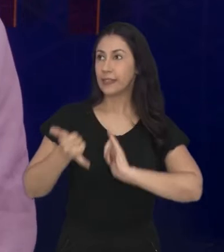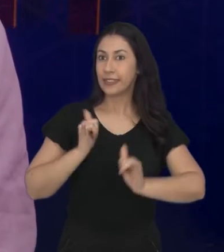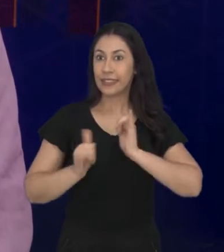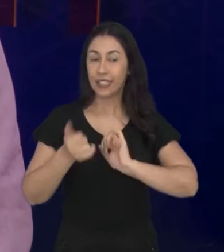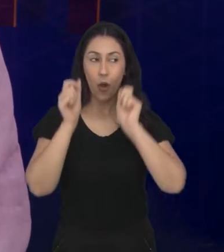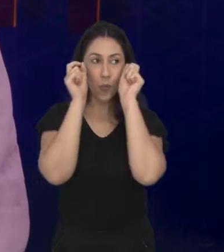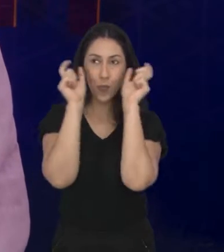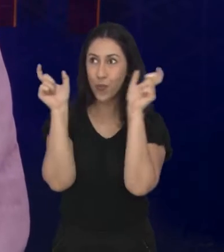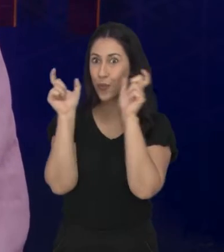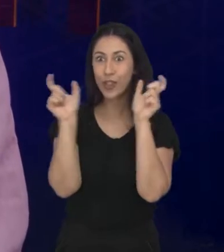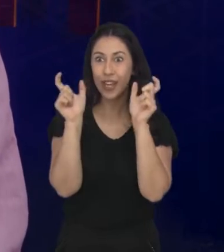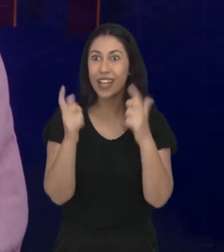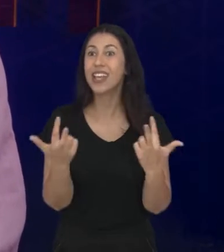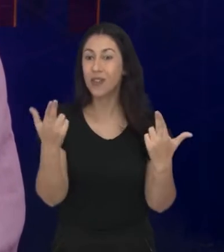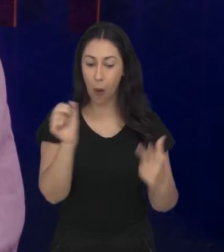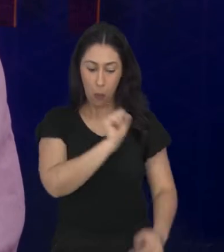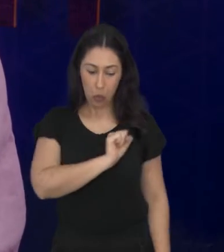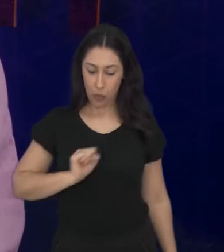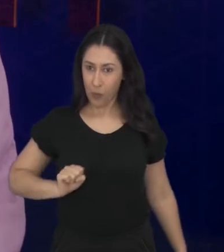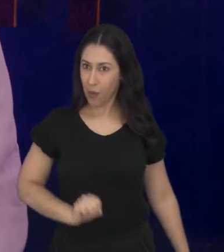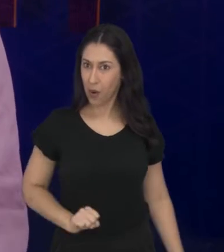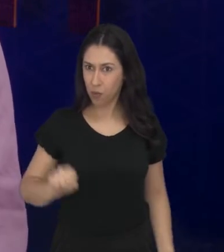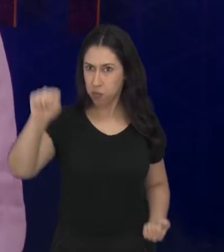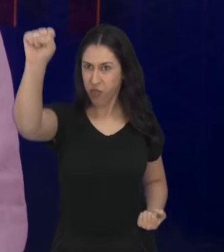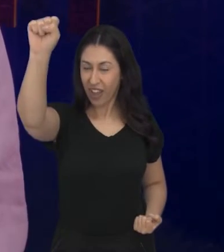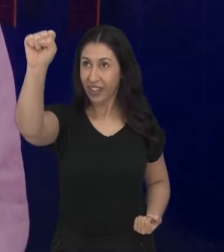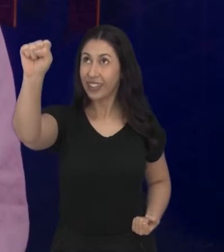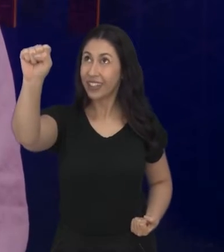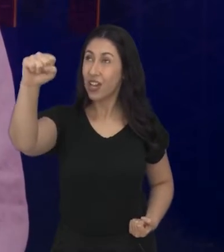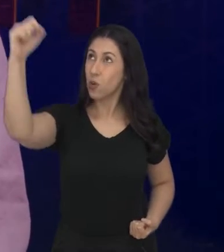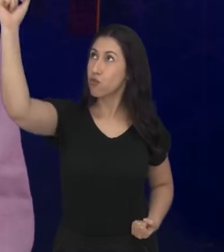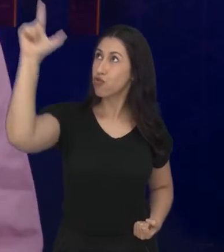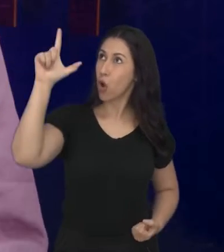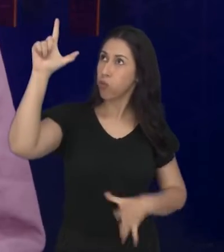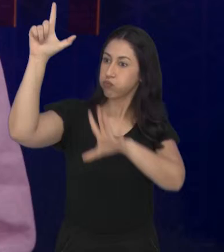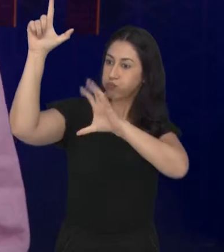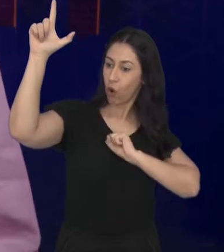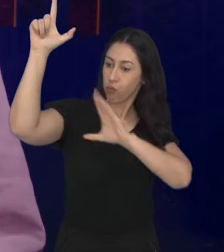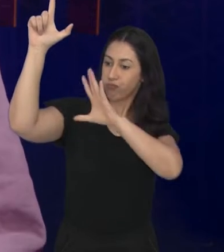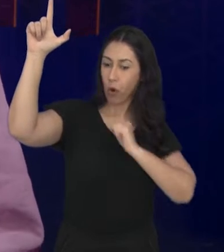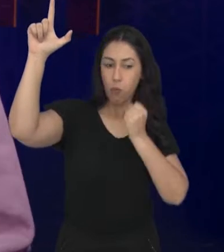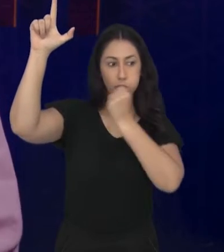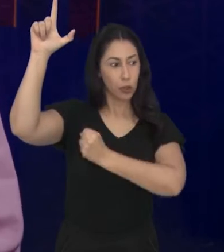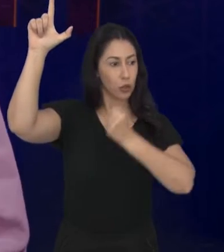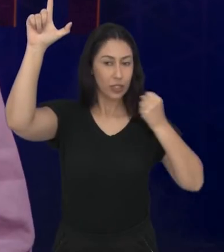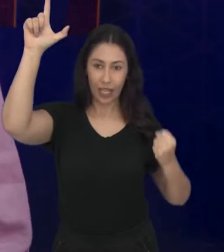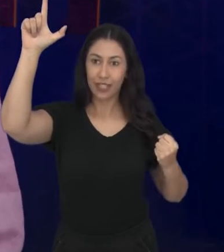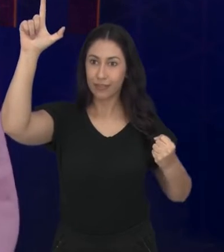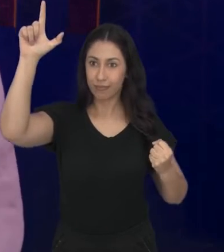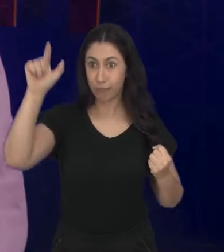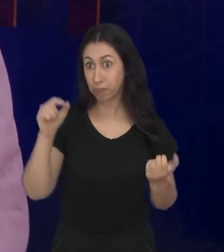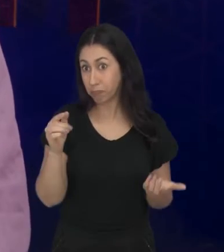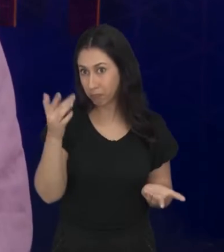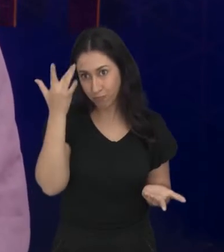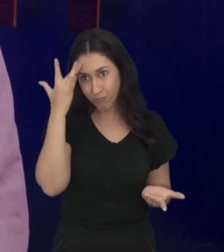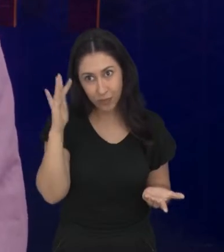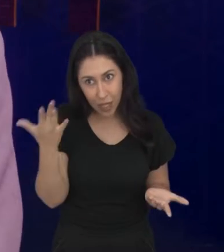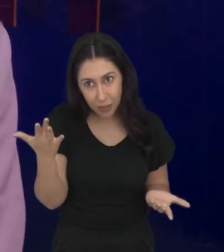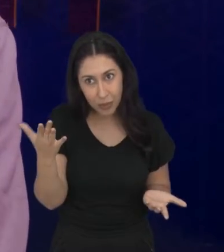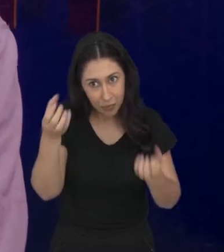acordado, ligadão. Uhum. Tipo o Superman, que o poder dele vem do sol, né? O poder do Superman vem do sol, para quem não